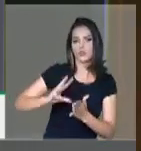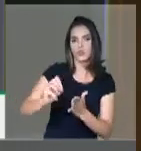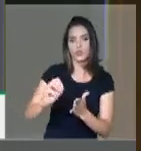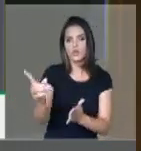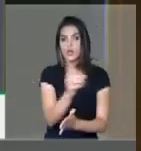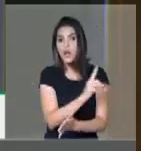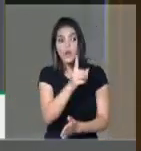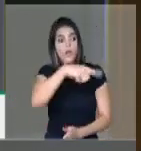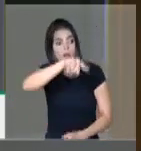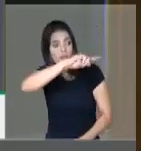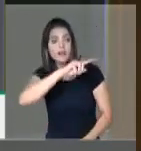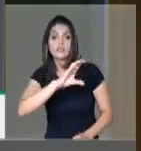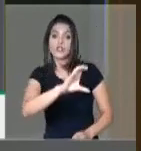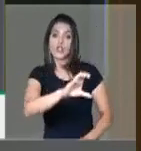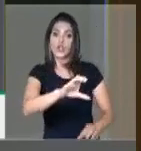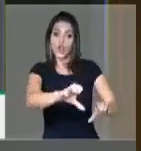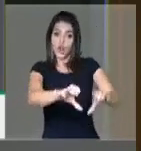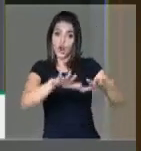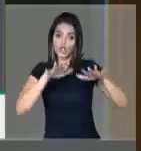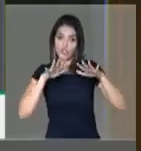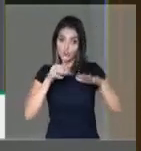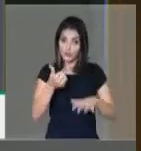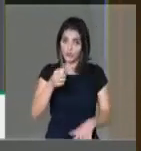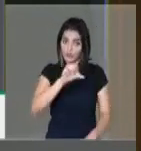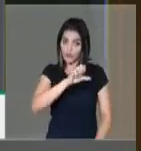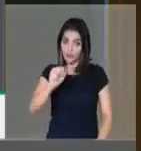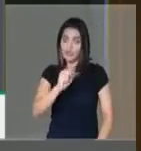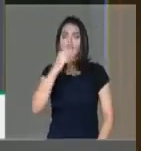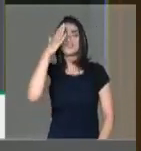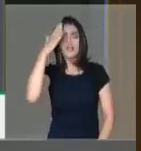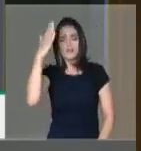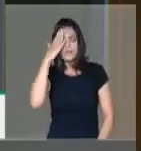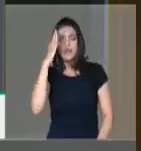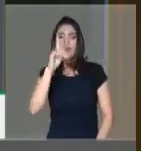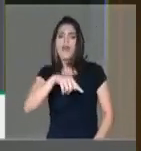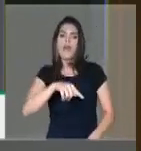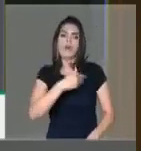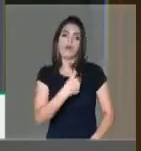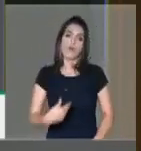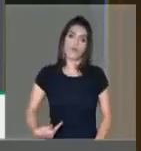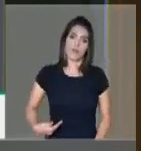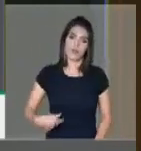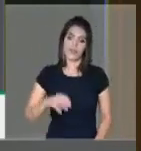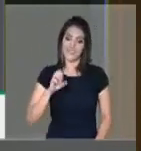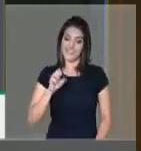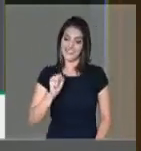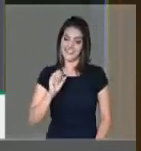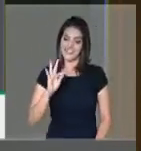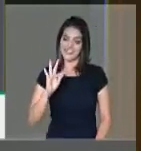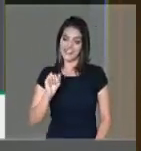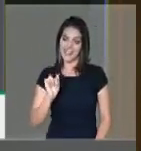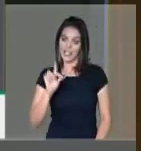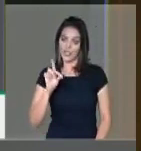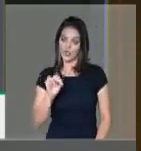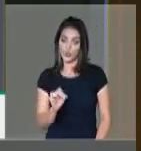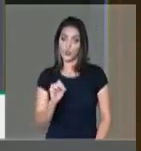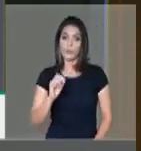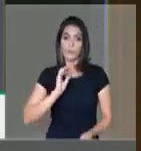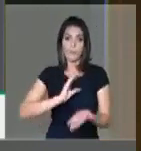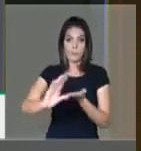financiar a universidade pública, como ocorre nas universidades congêneres mundo afora. Como